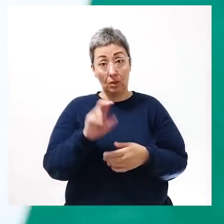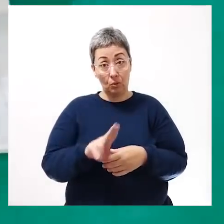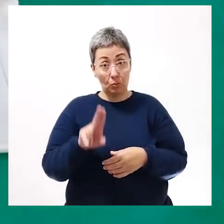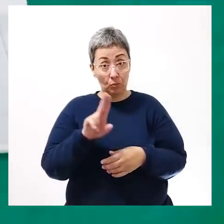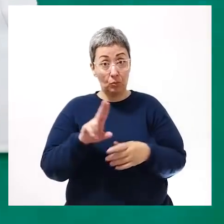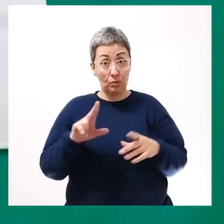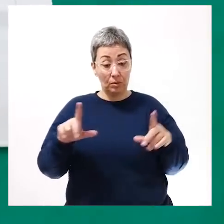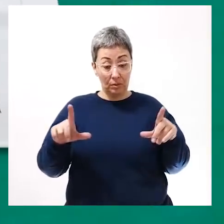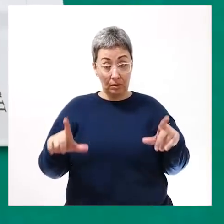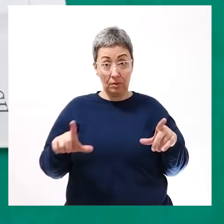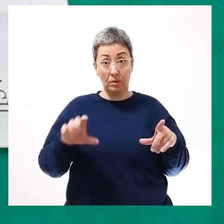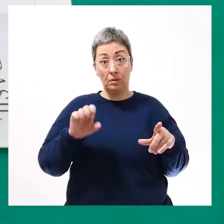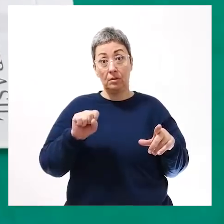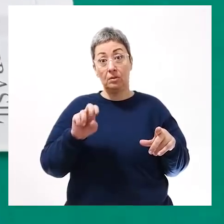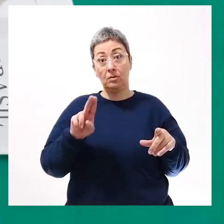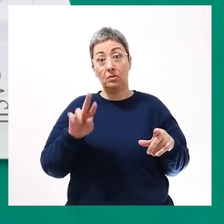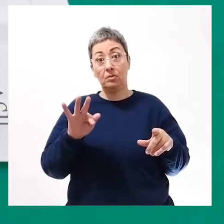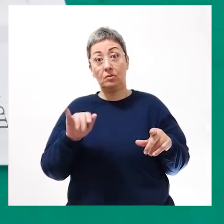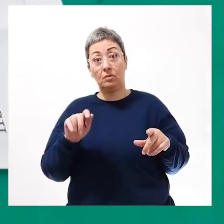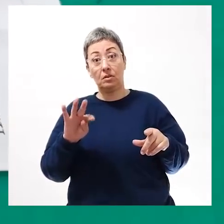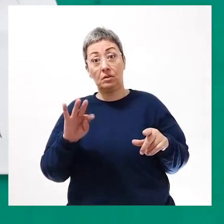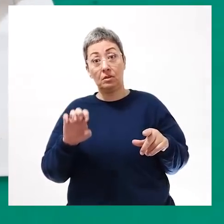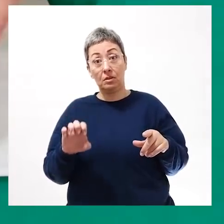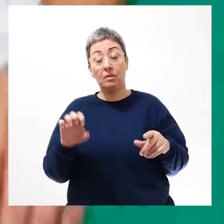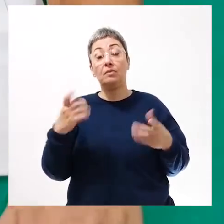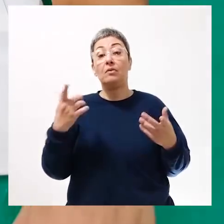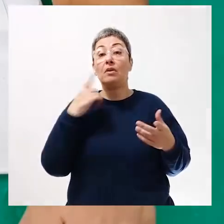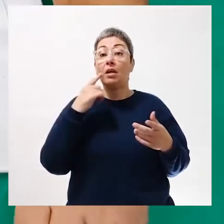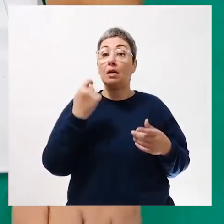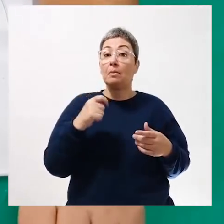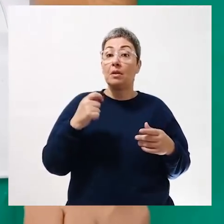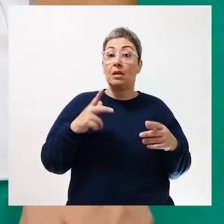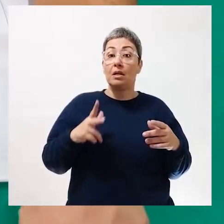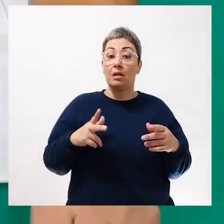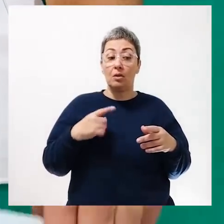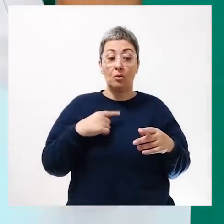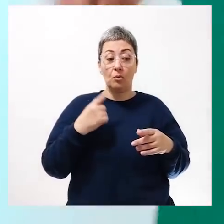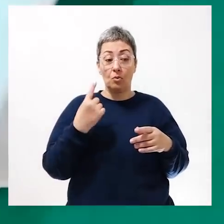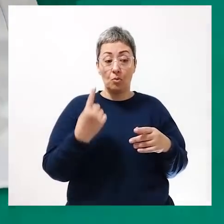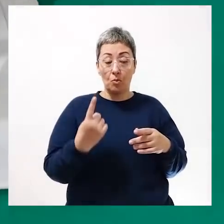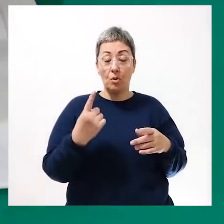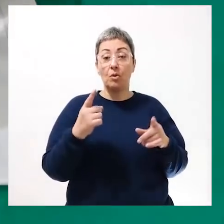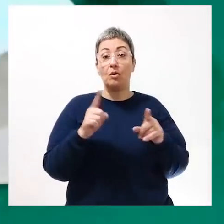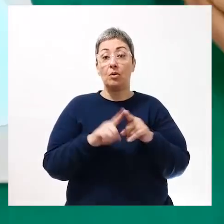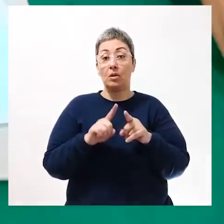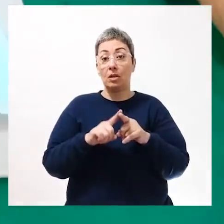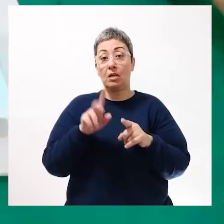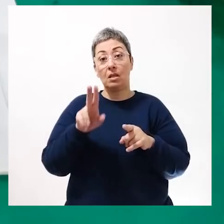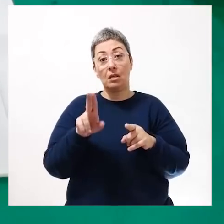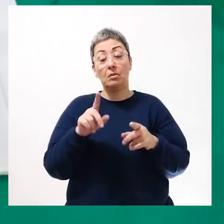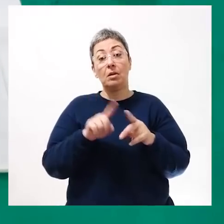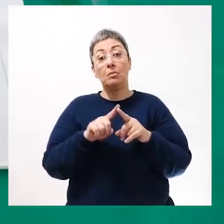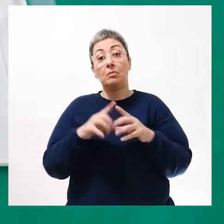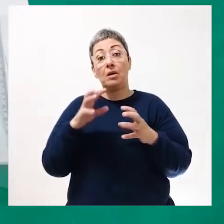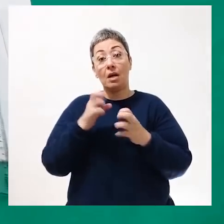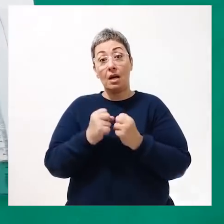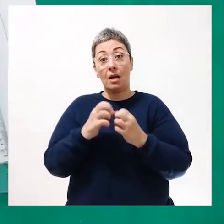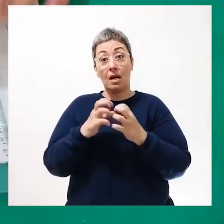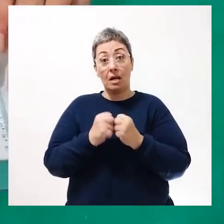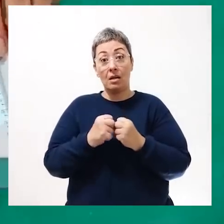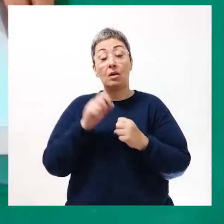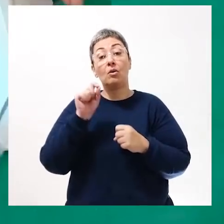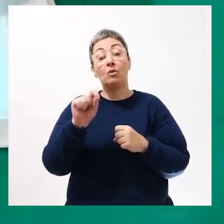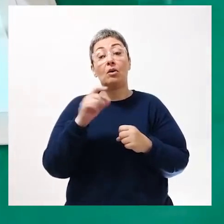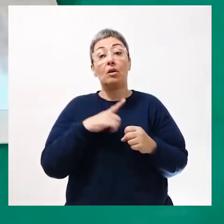eu for usar a folha de papel sulfite, eu vou precisar de uma também para amassar.